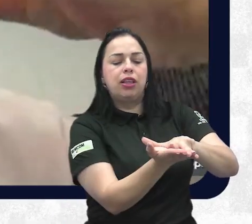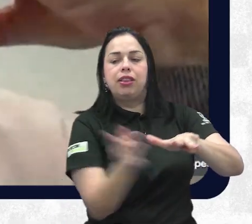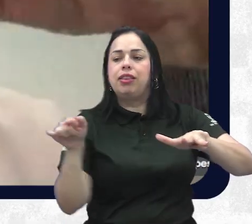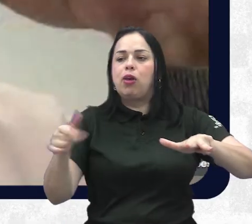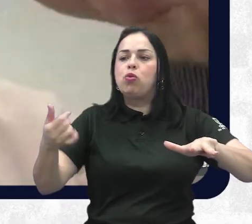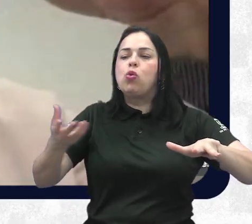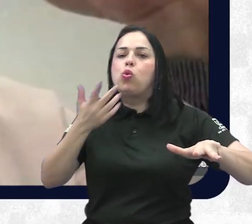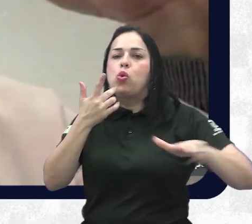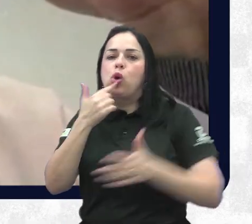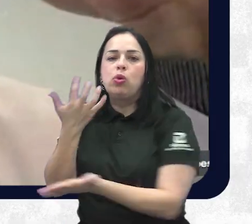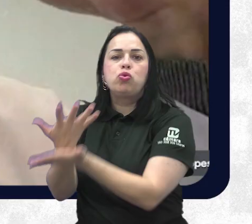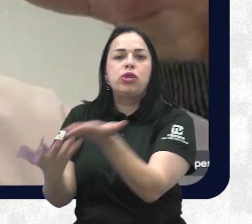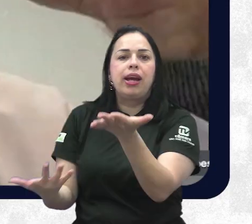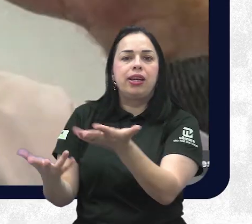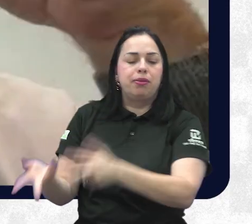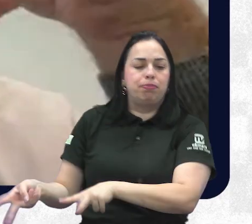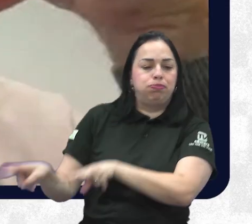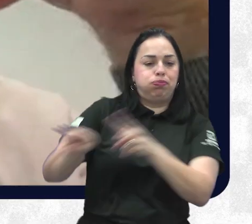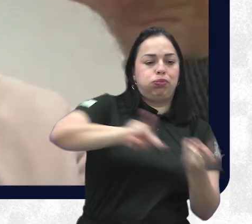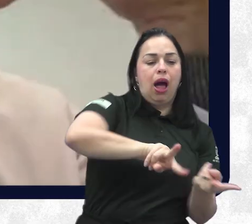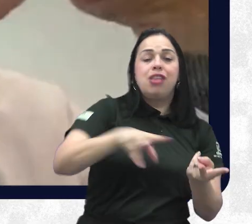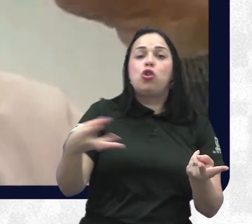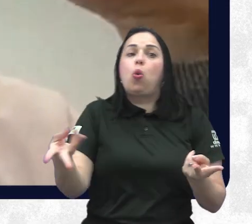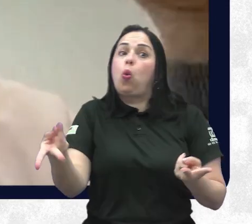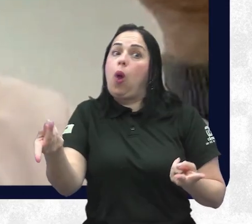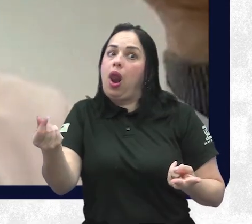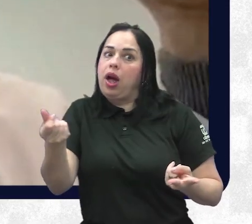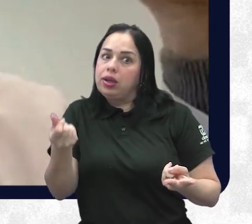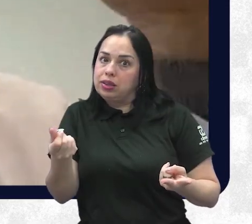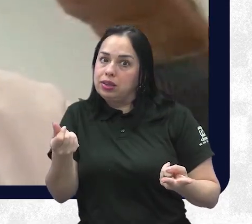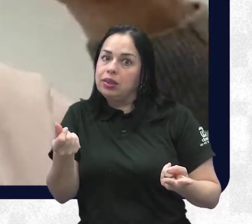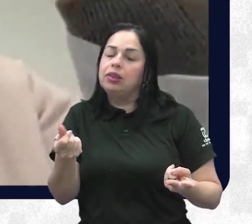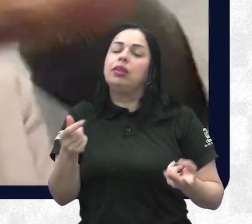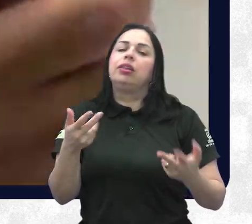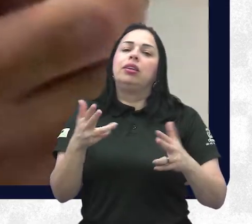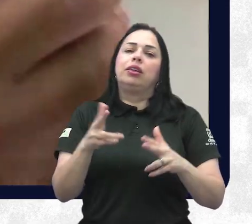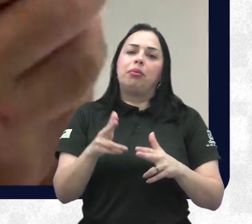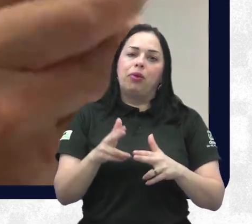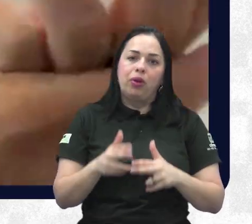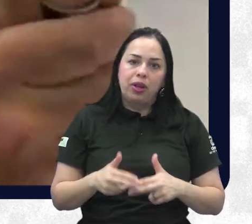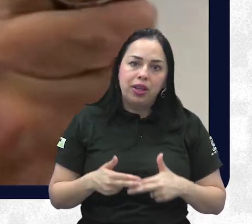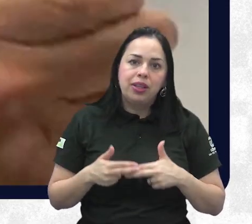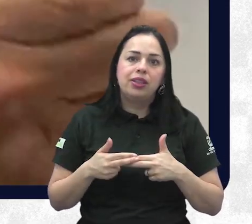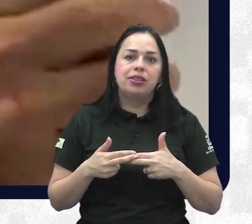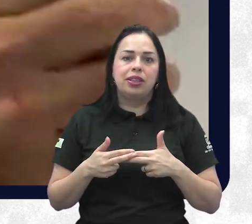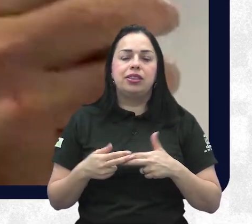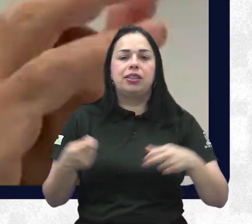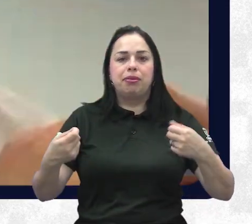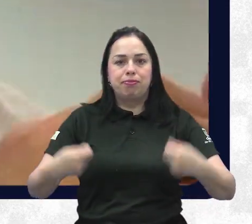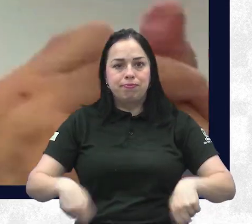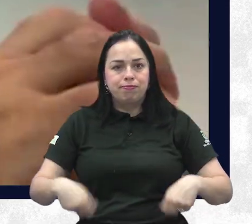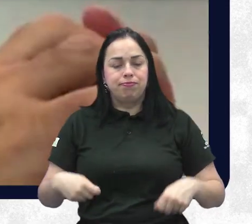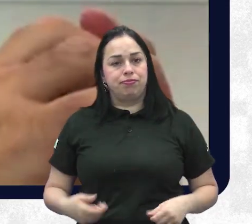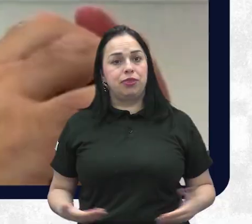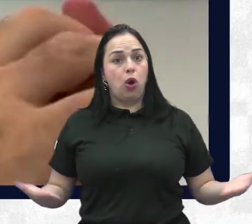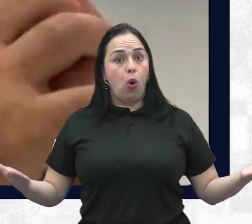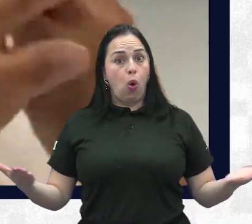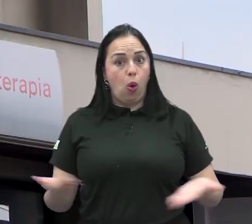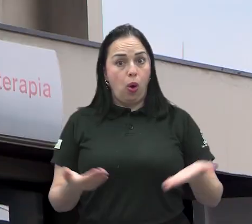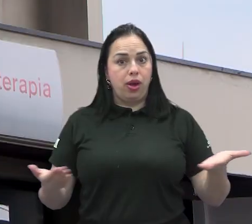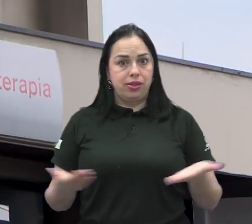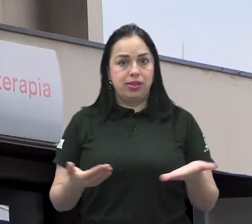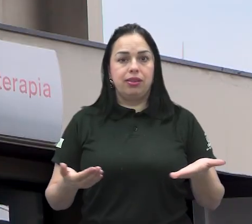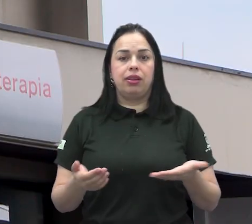pessoa receberá um sangue de qualidade. E as campanhas para a doação reforçam essa